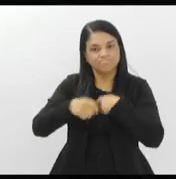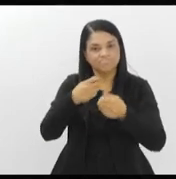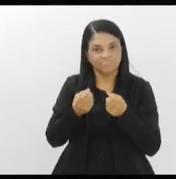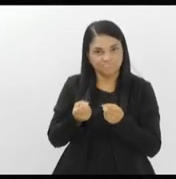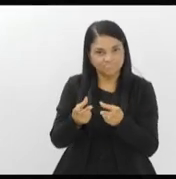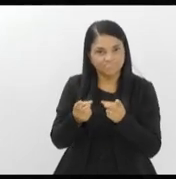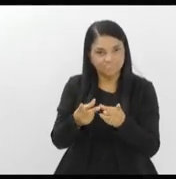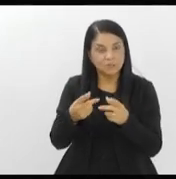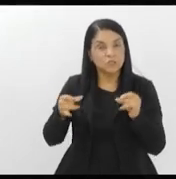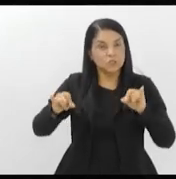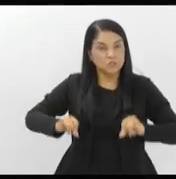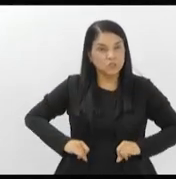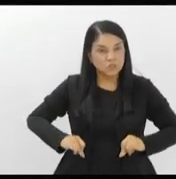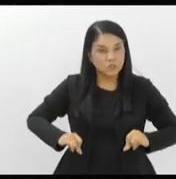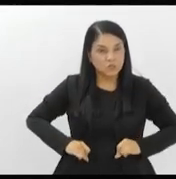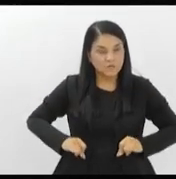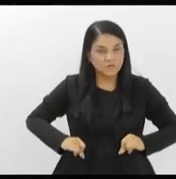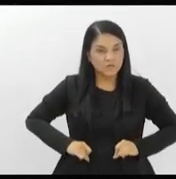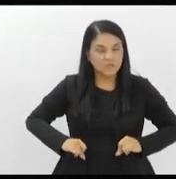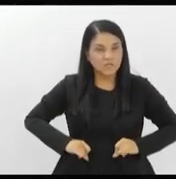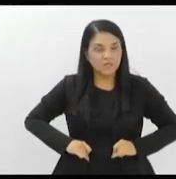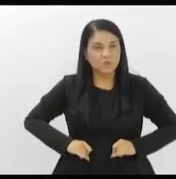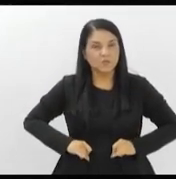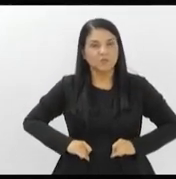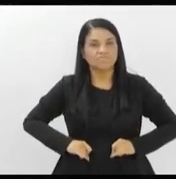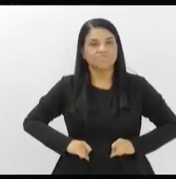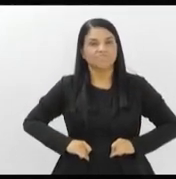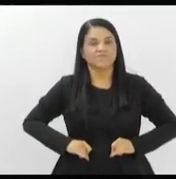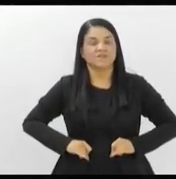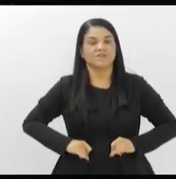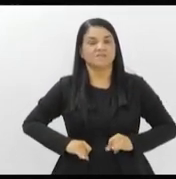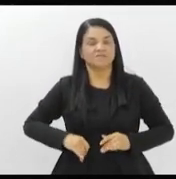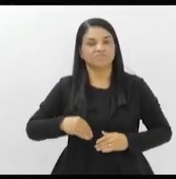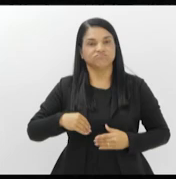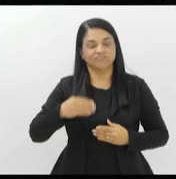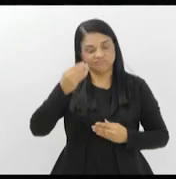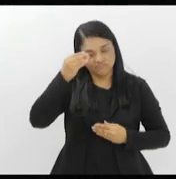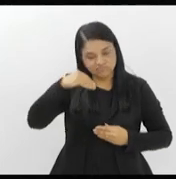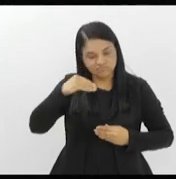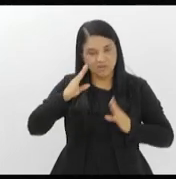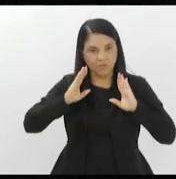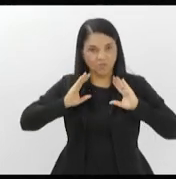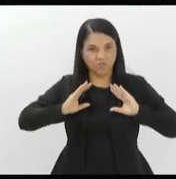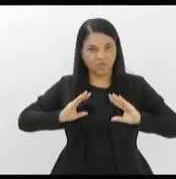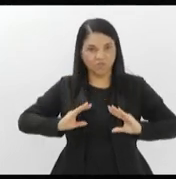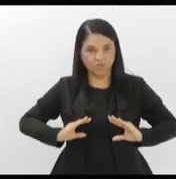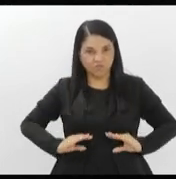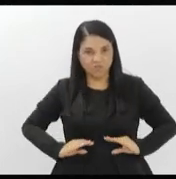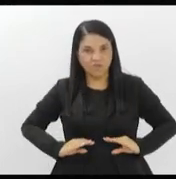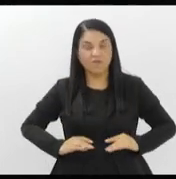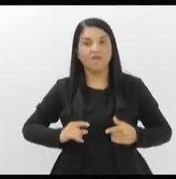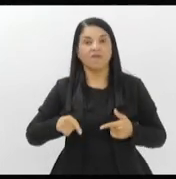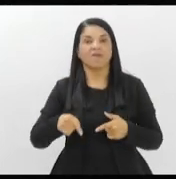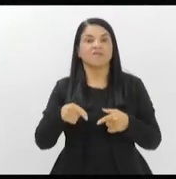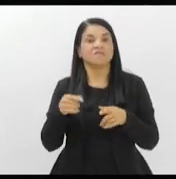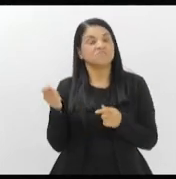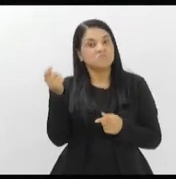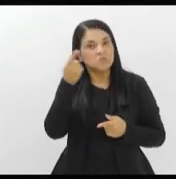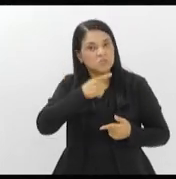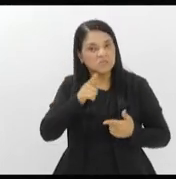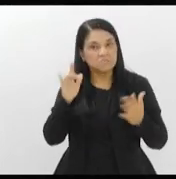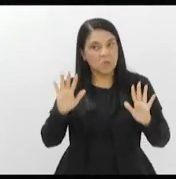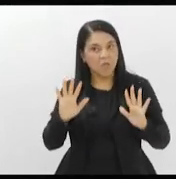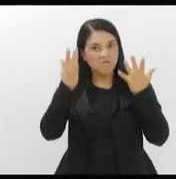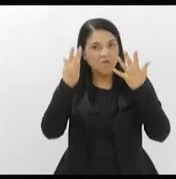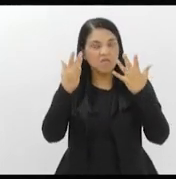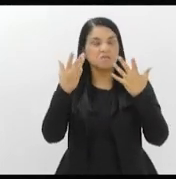tanto sofreram e tiveram a sua autoestima abalada, que eles possam, com o resgate dos eventos,